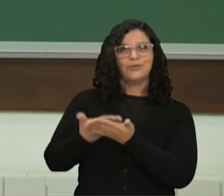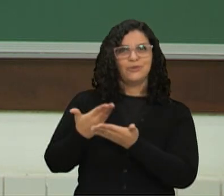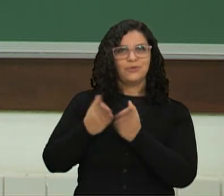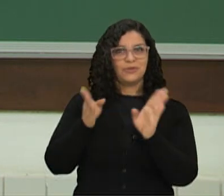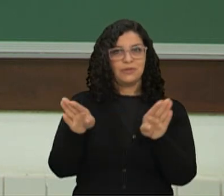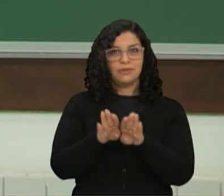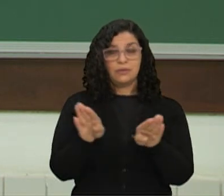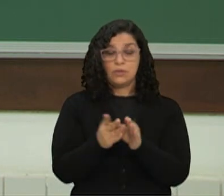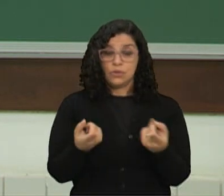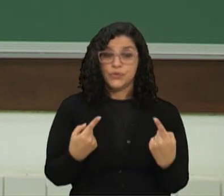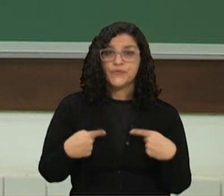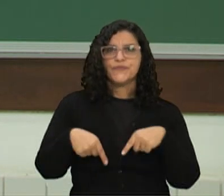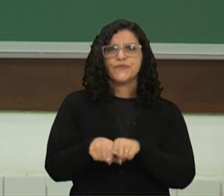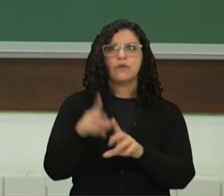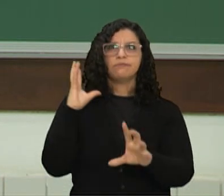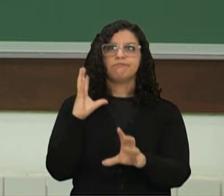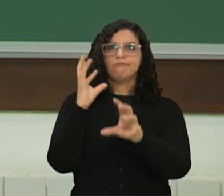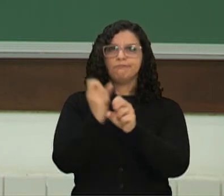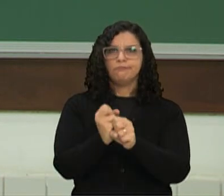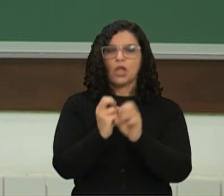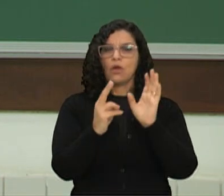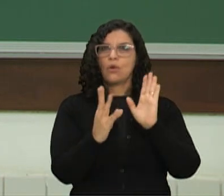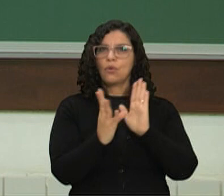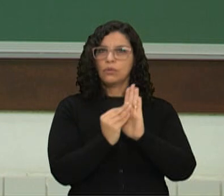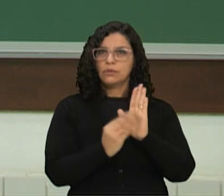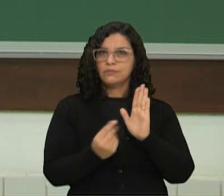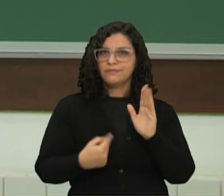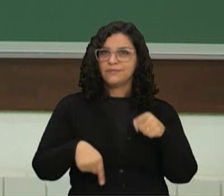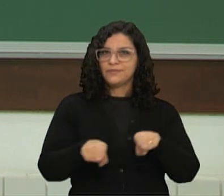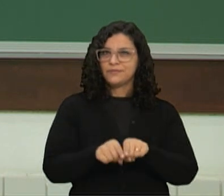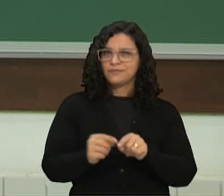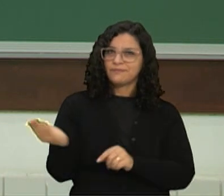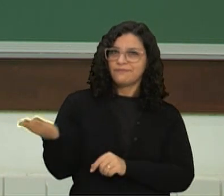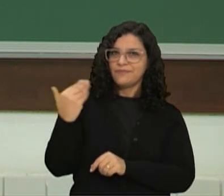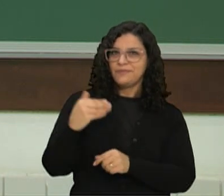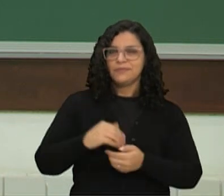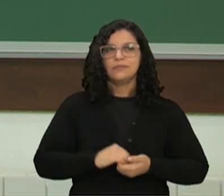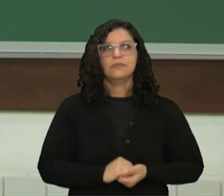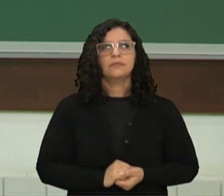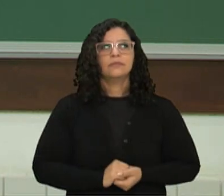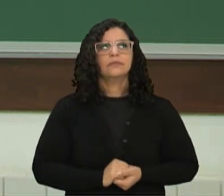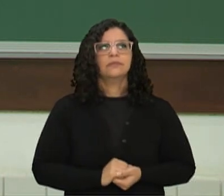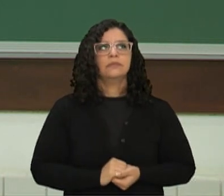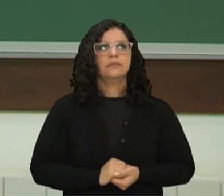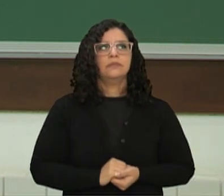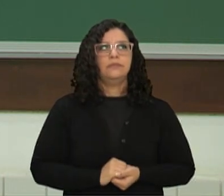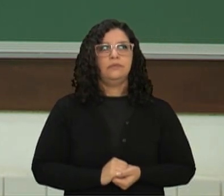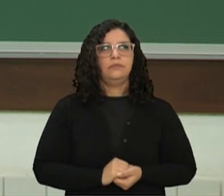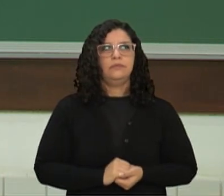passada e hoje nós vamos revisar esse conteúdo. Vamos lá, então? Let's start!